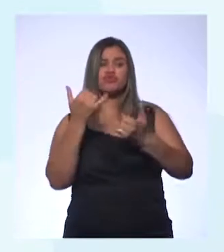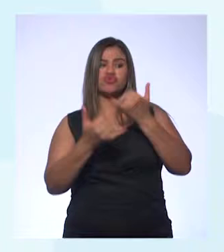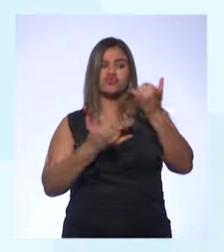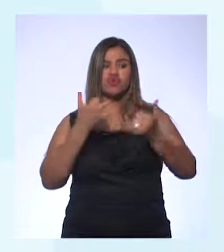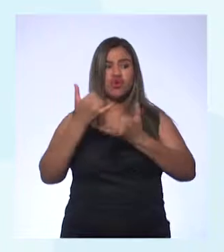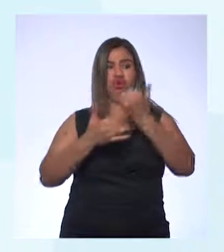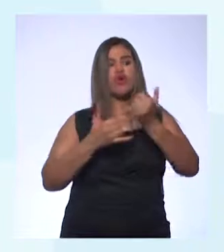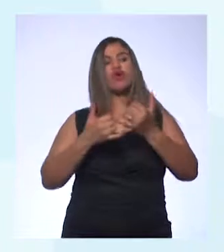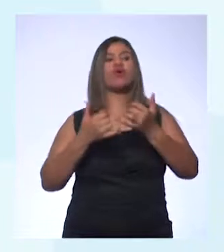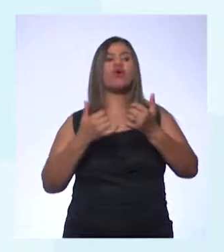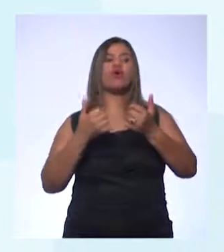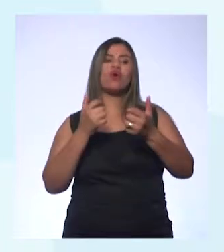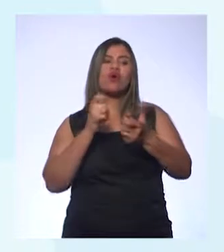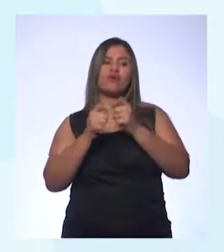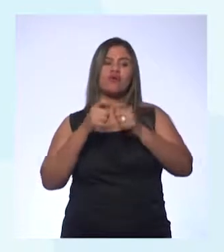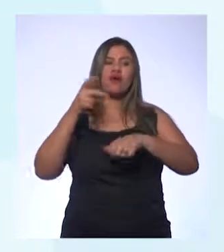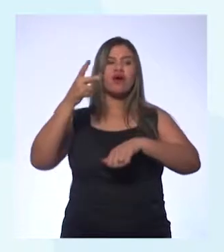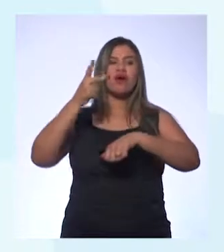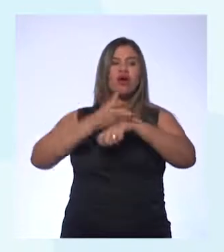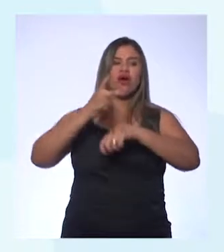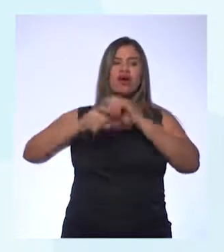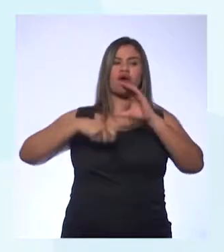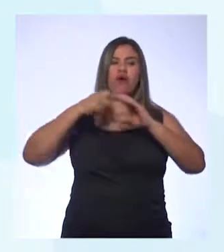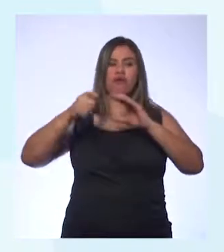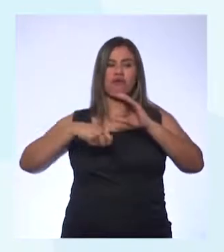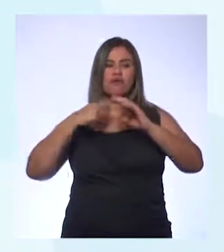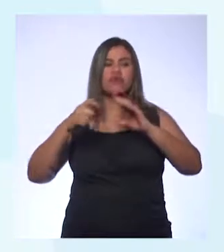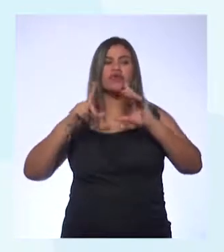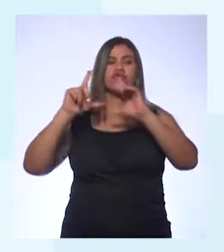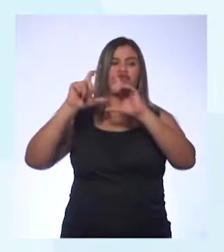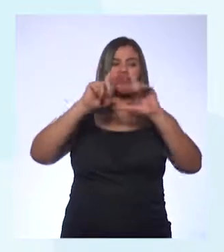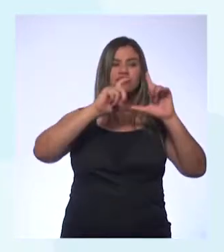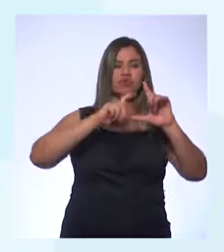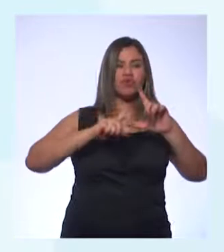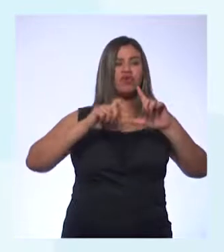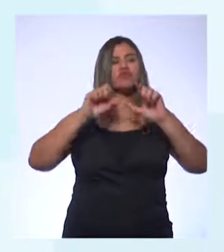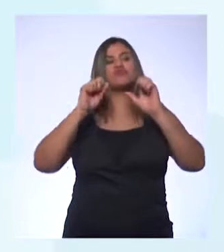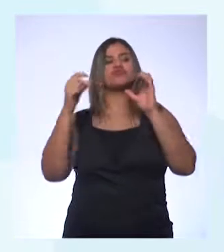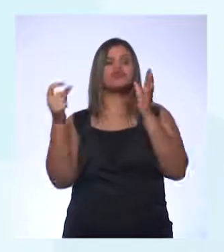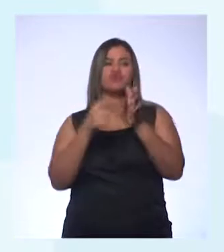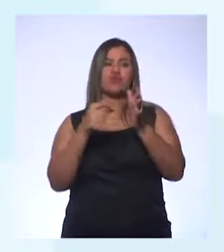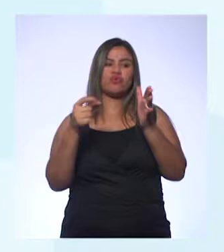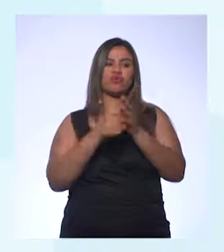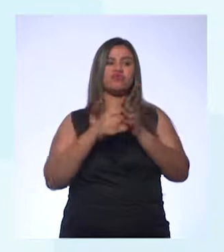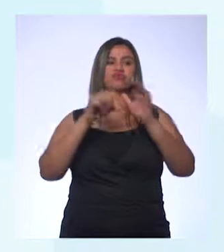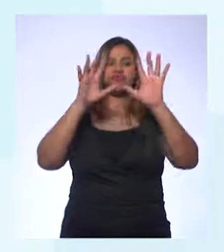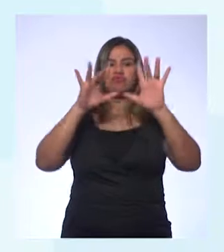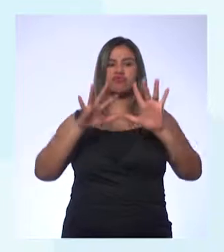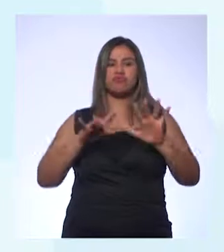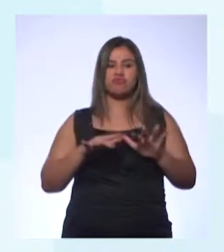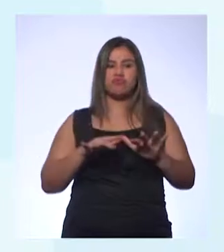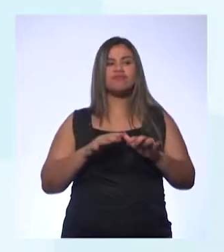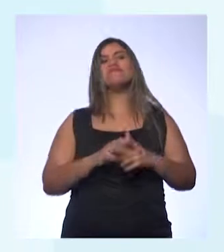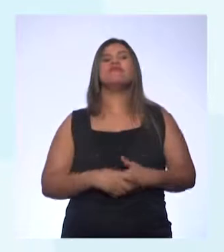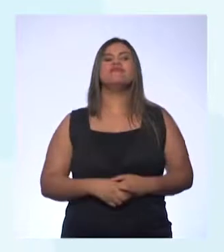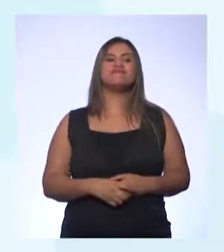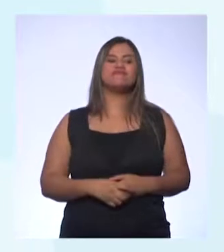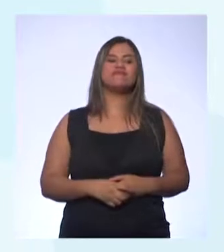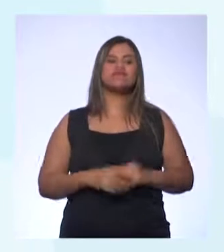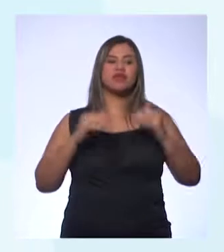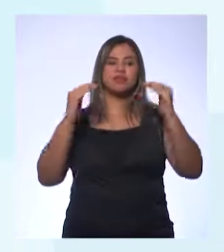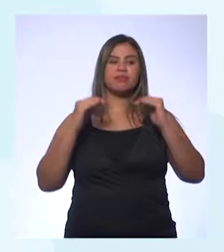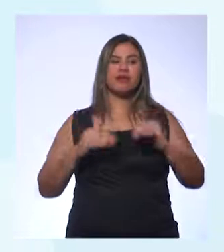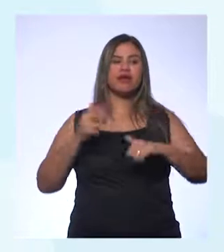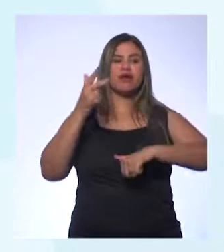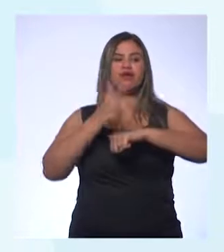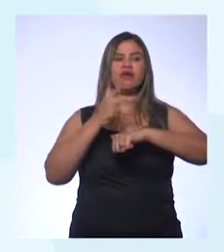em áudio e vídeo, fotografia, softwares, plataformas digitais e os recursos tecnológicos, que é o que eu acabei de comentar.